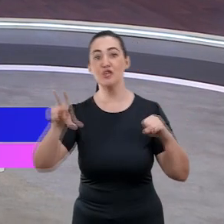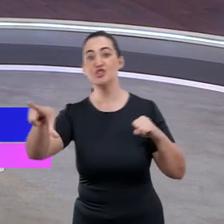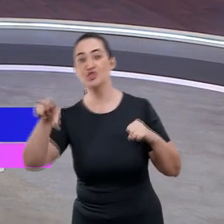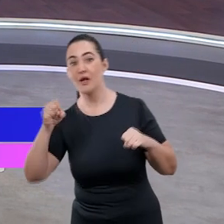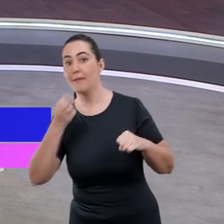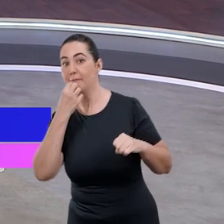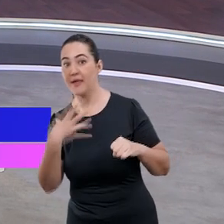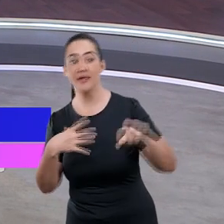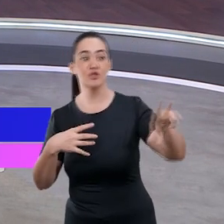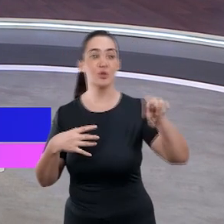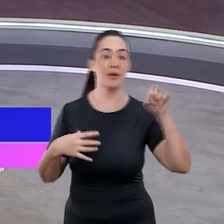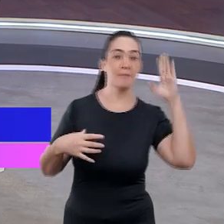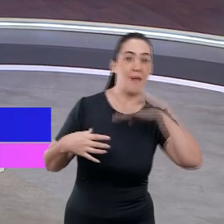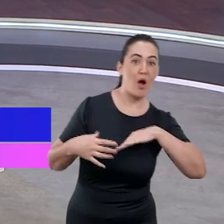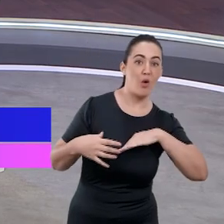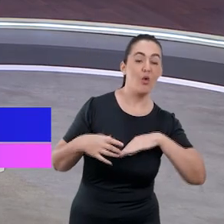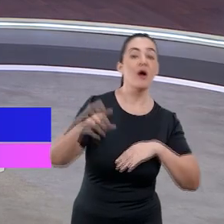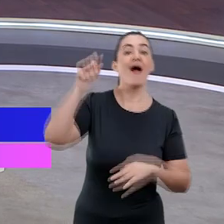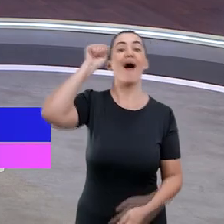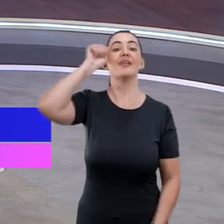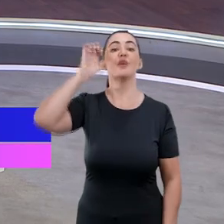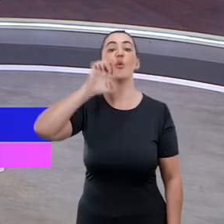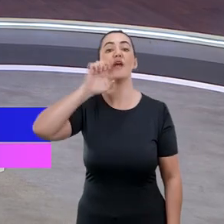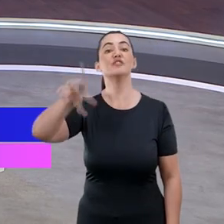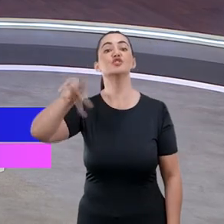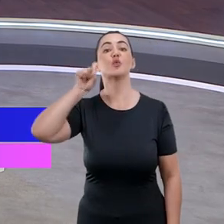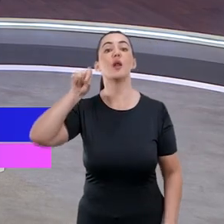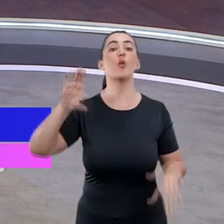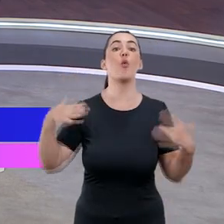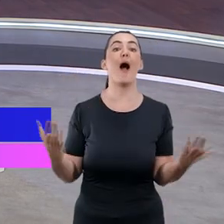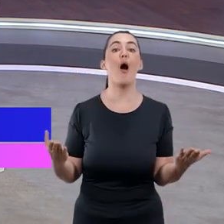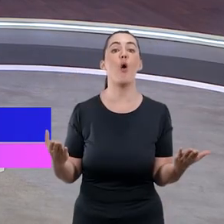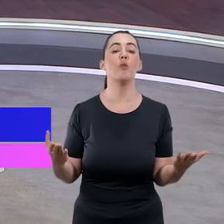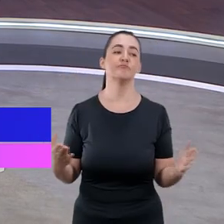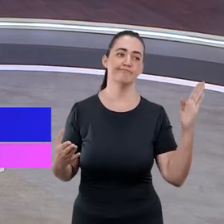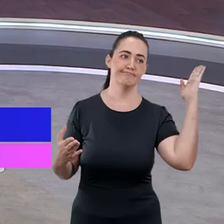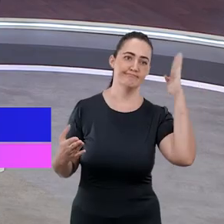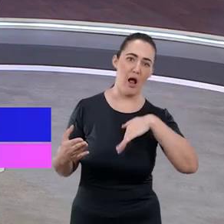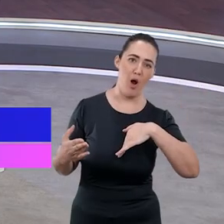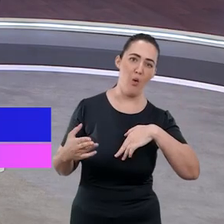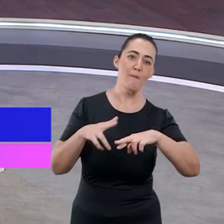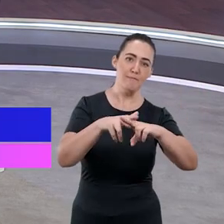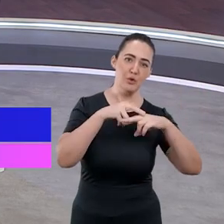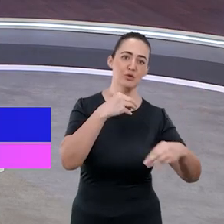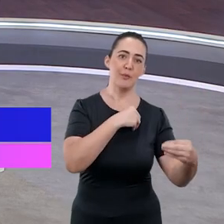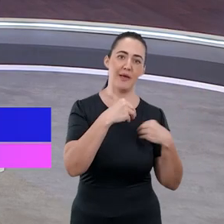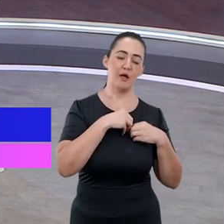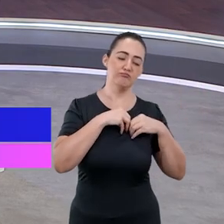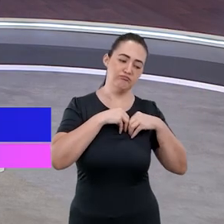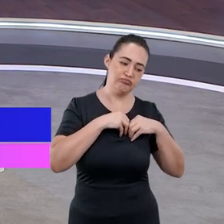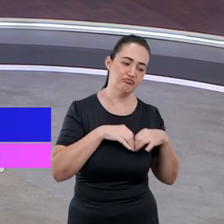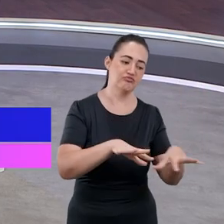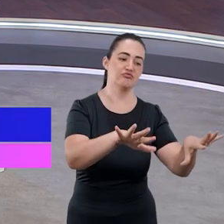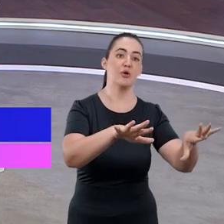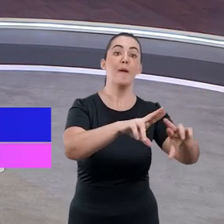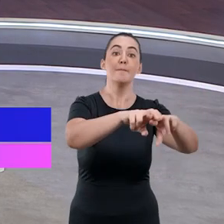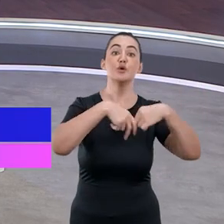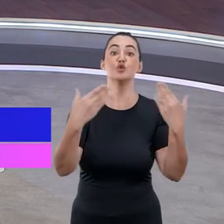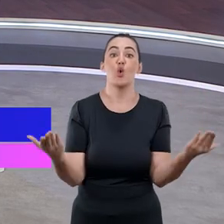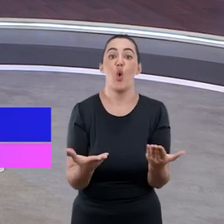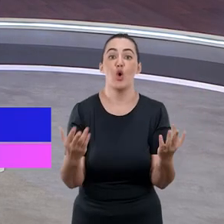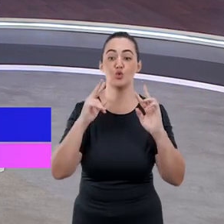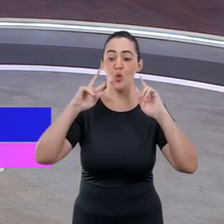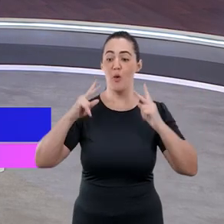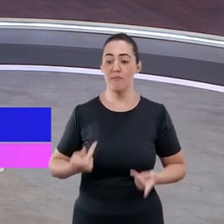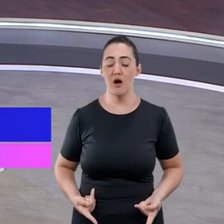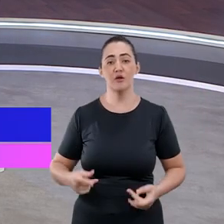pelo pecado, desobedeceram. E então o mal entrou nesse mundo. E hoje, todo o sofrimento que eu e você